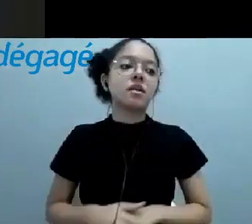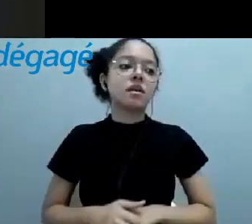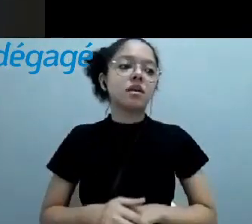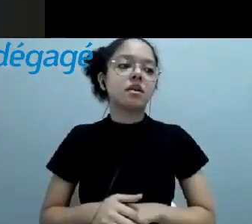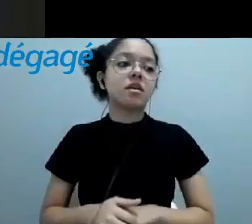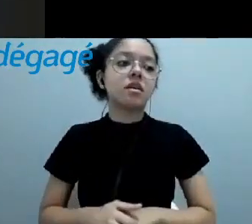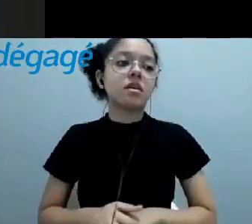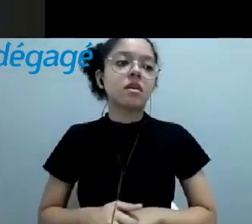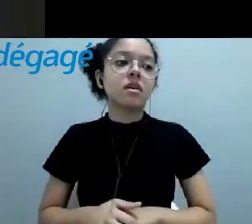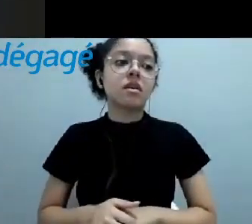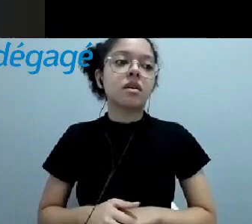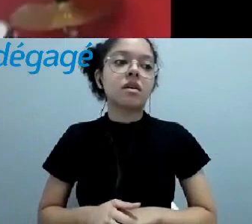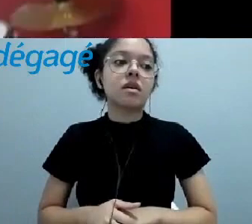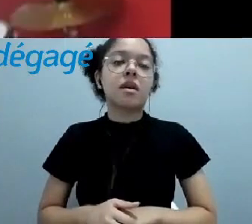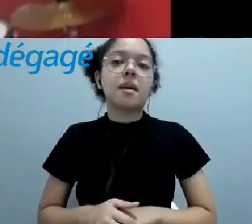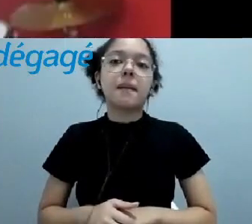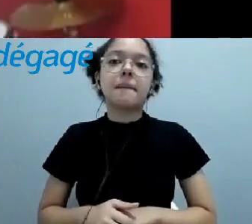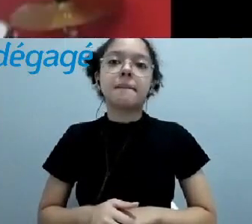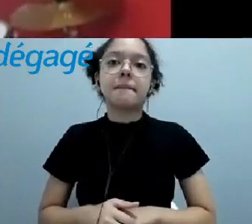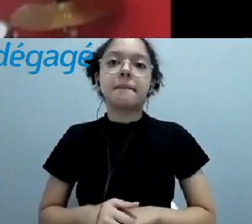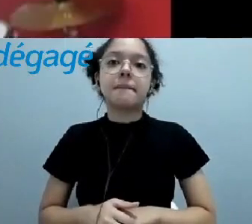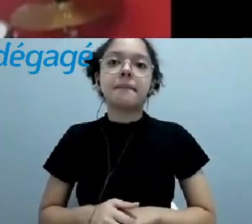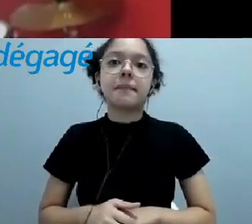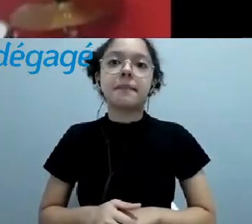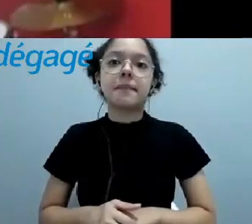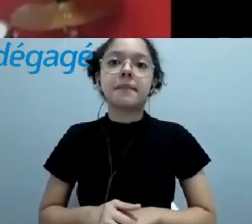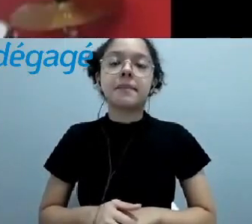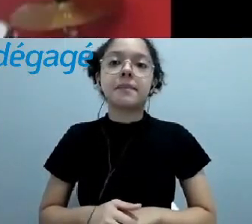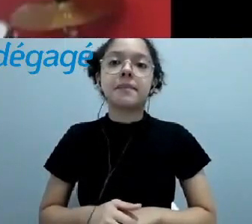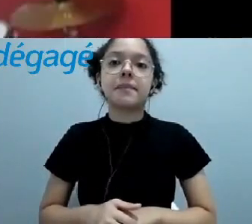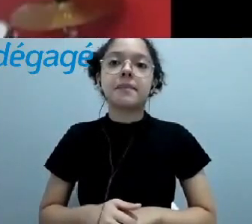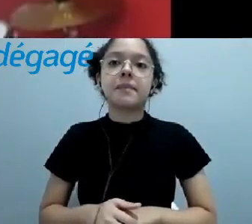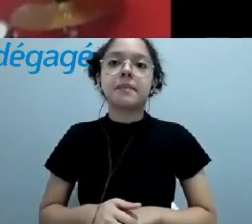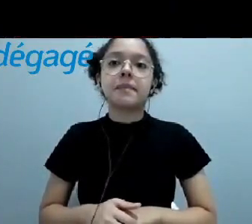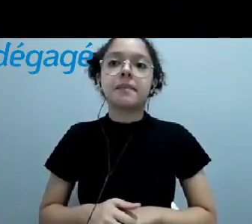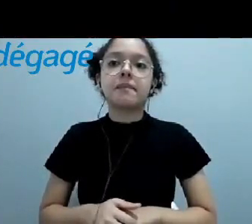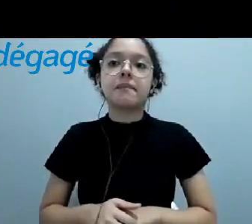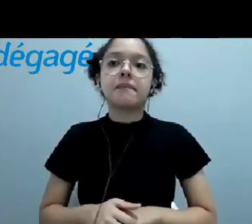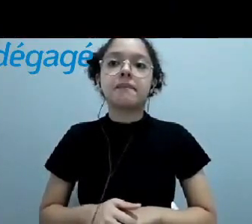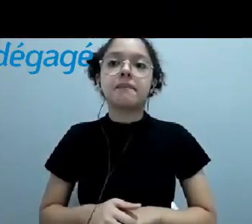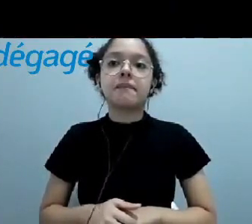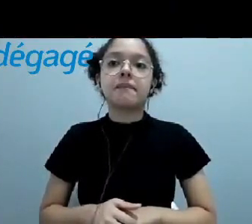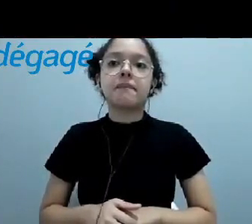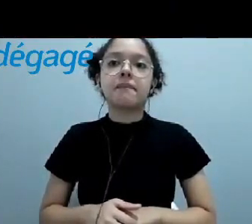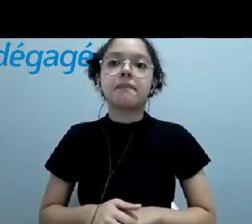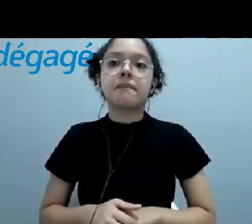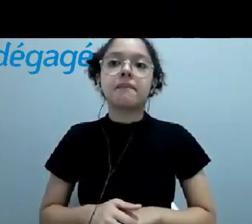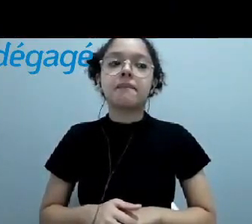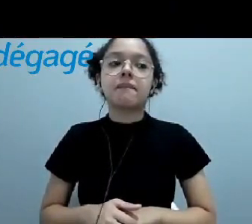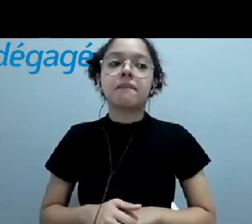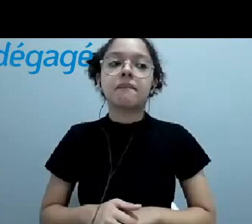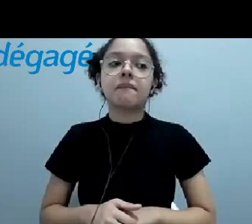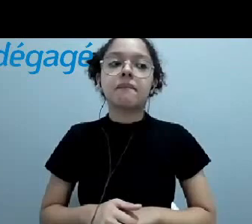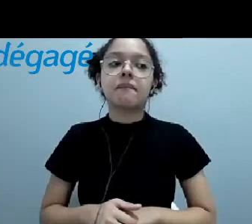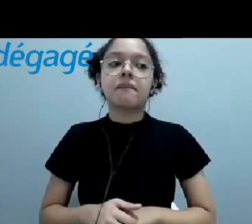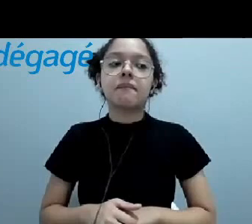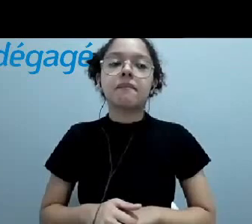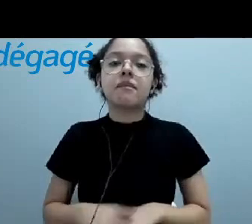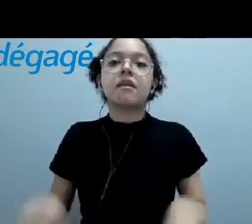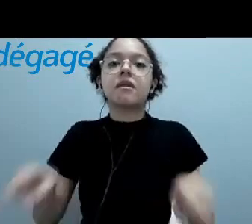né, teve um outro, também, além dessa história da carne, teve um outro